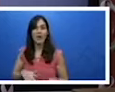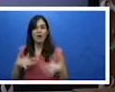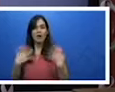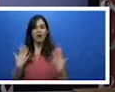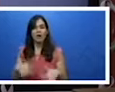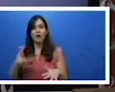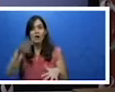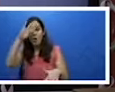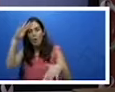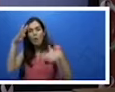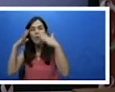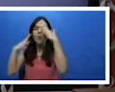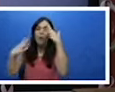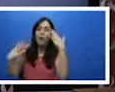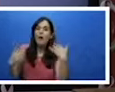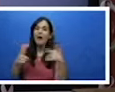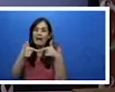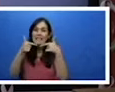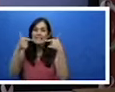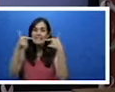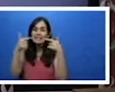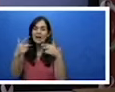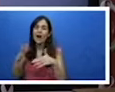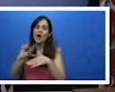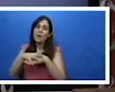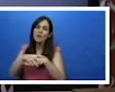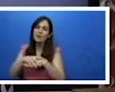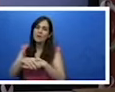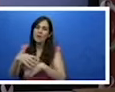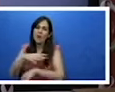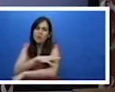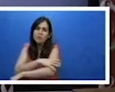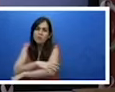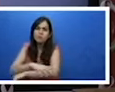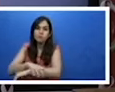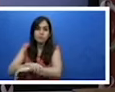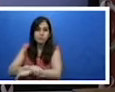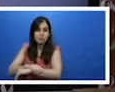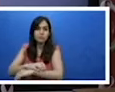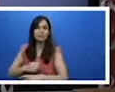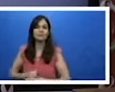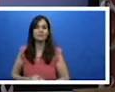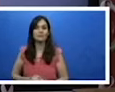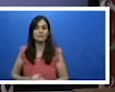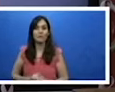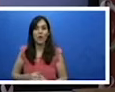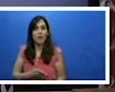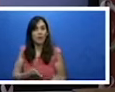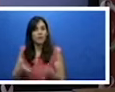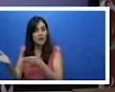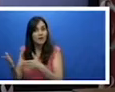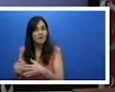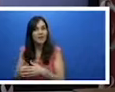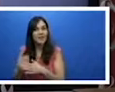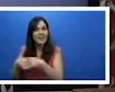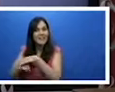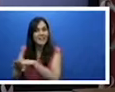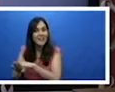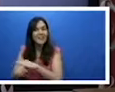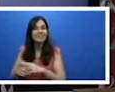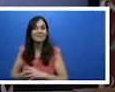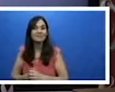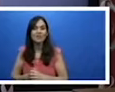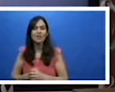felicidade e sorrisos, enquanto apertava carinhosamente o braço do detetive. Vamos entrar no Miller's, disse Woods,